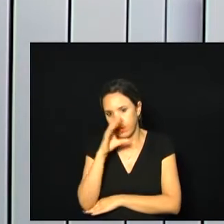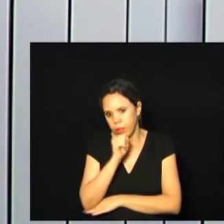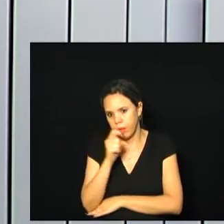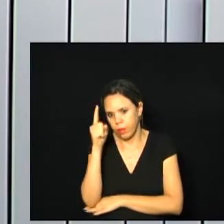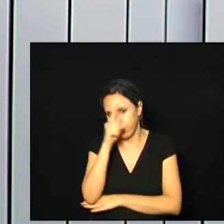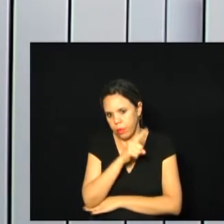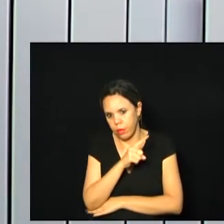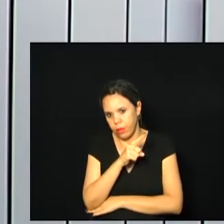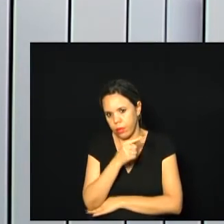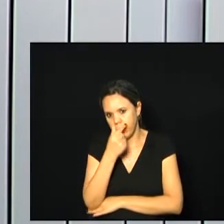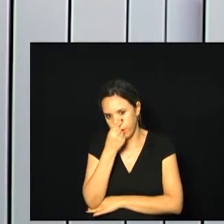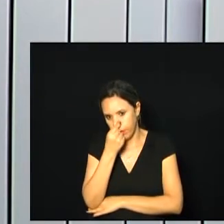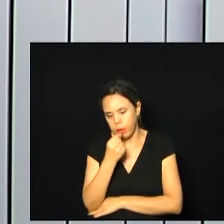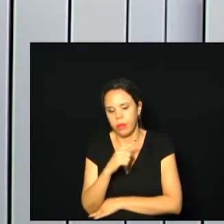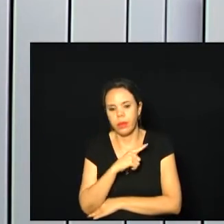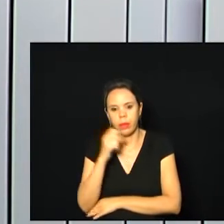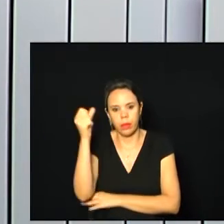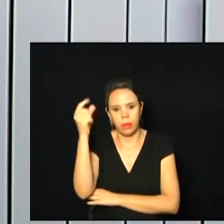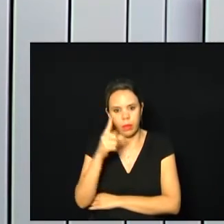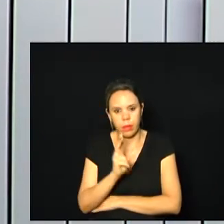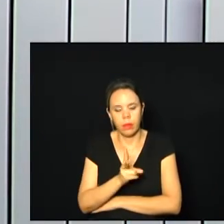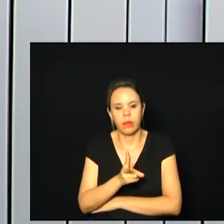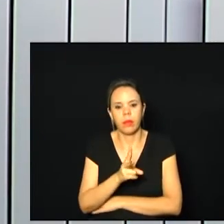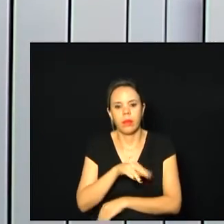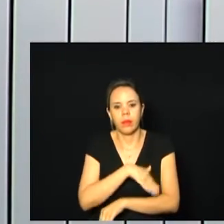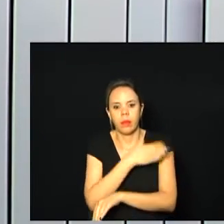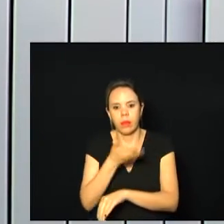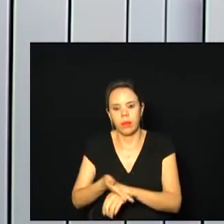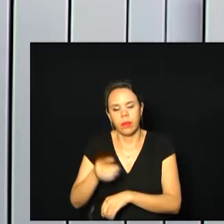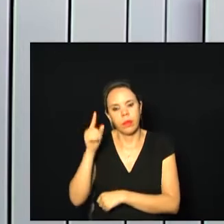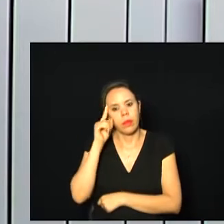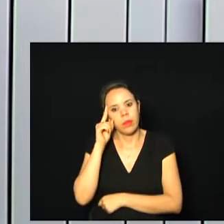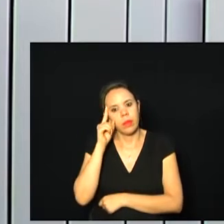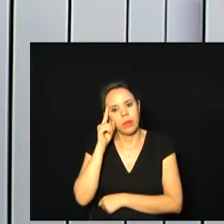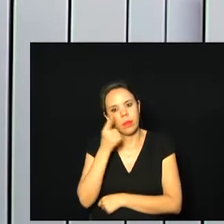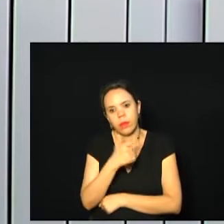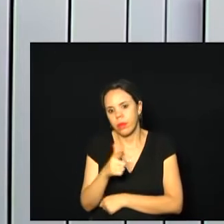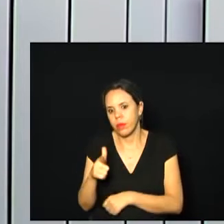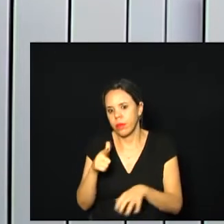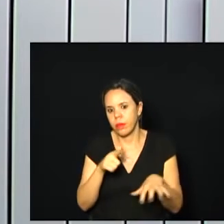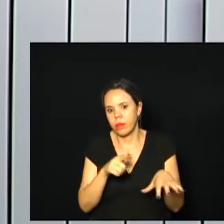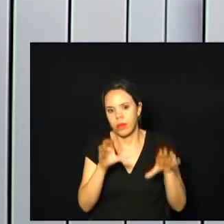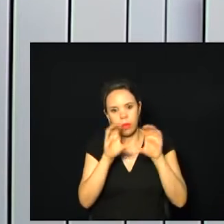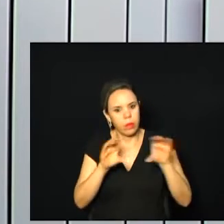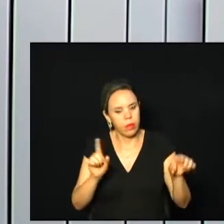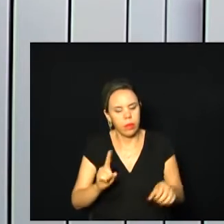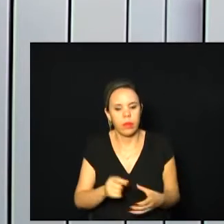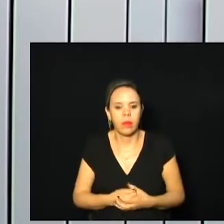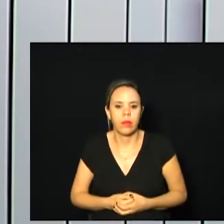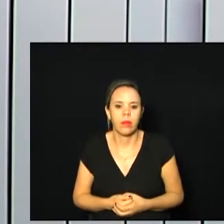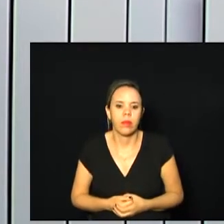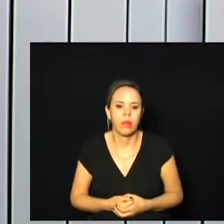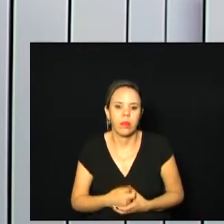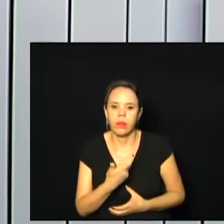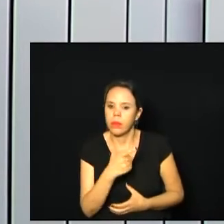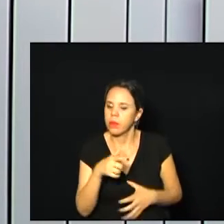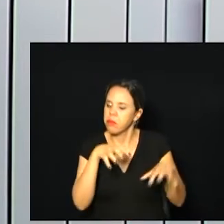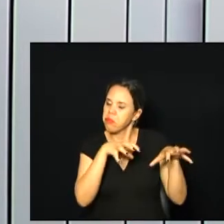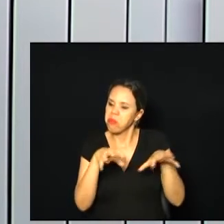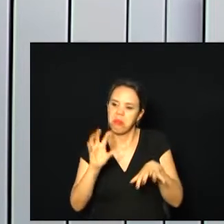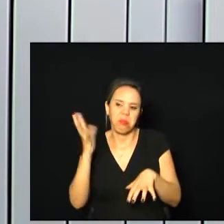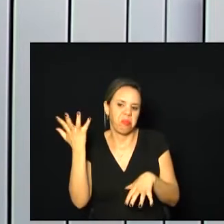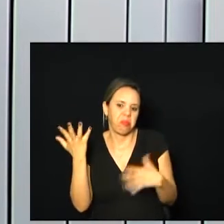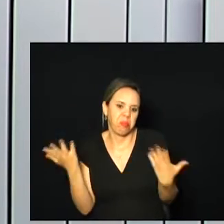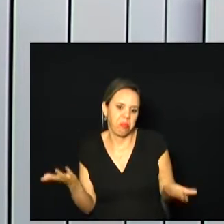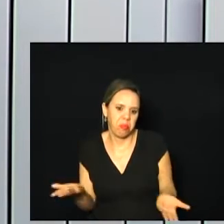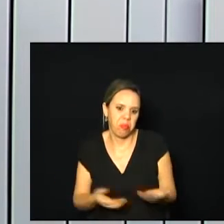sábado quanto no domingo, o sol aparece durante todo o dia, sem a presença de muitas nuvens, e não tem previsão de